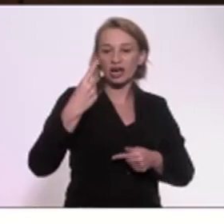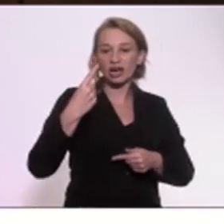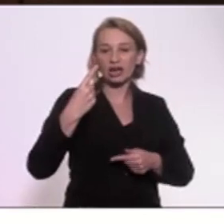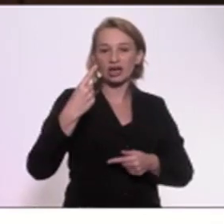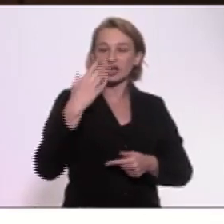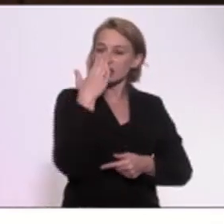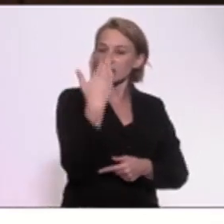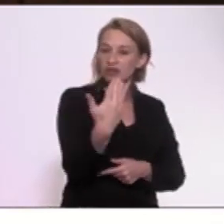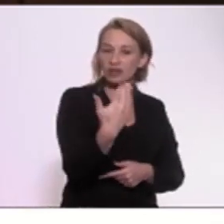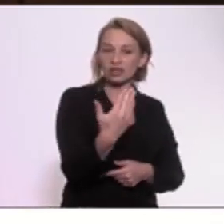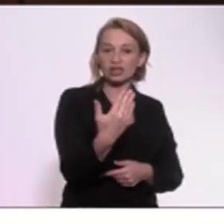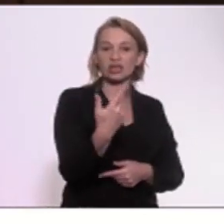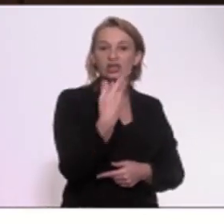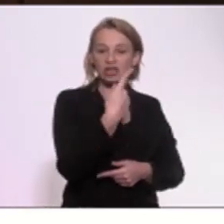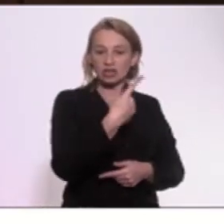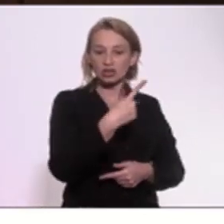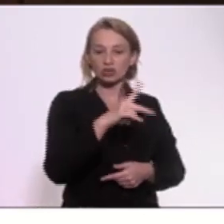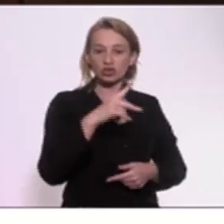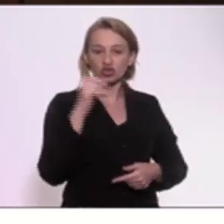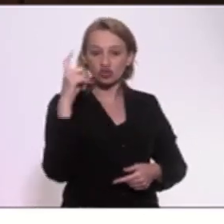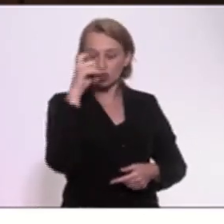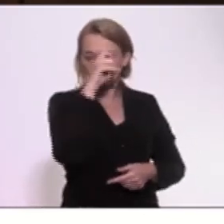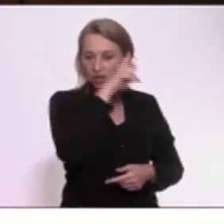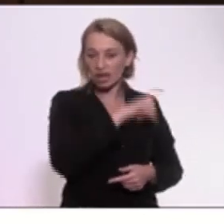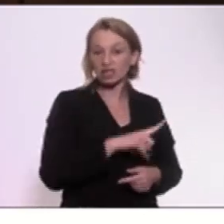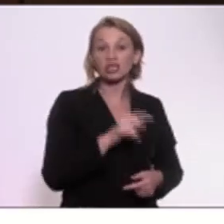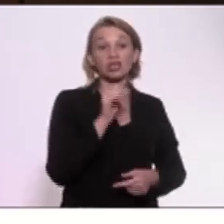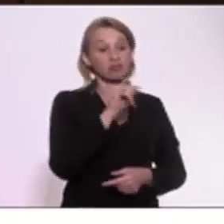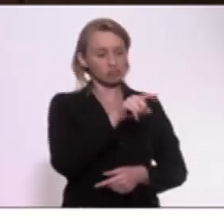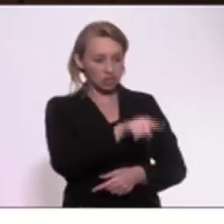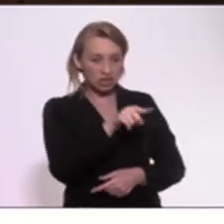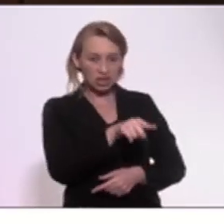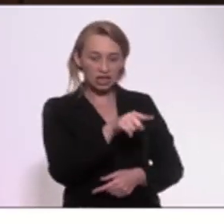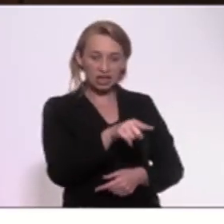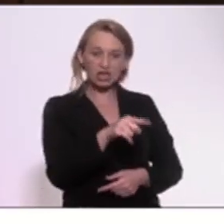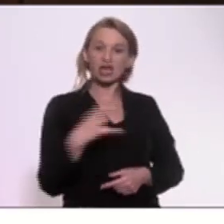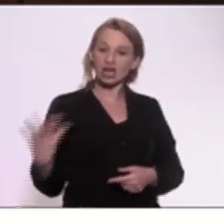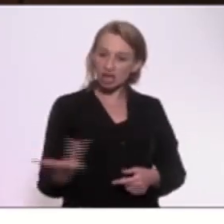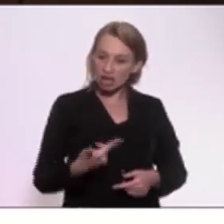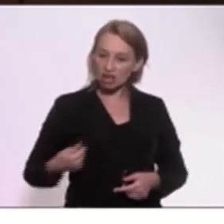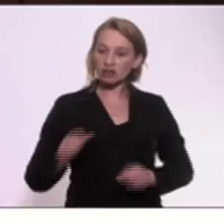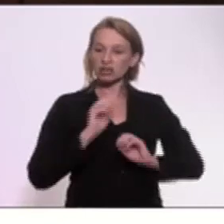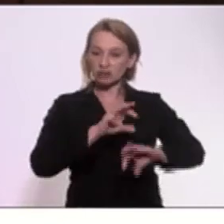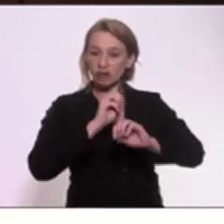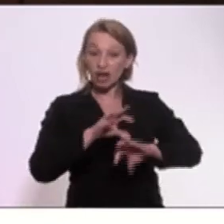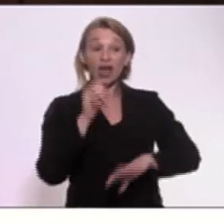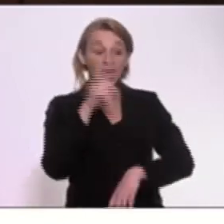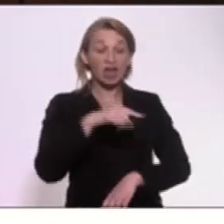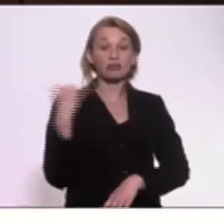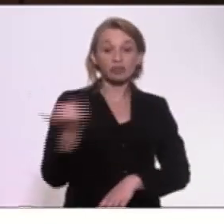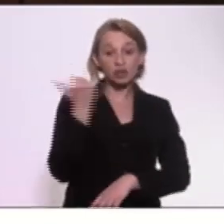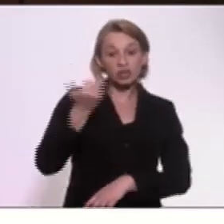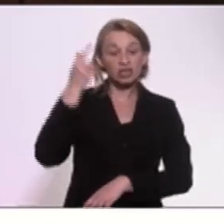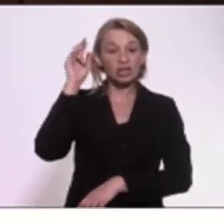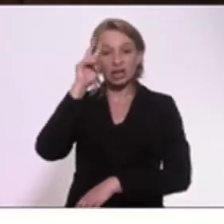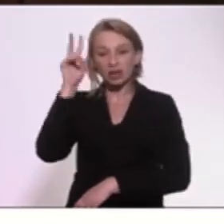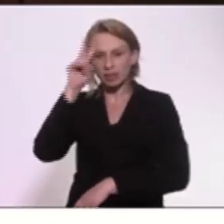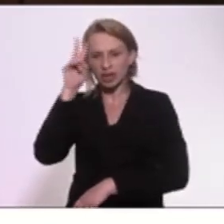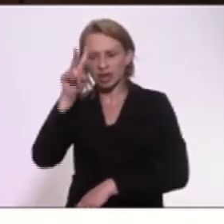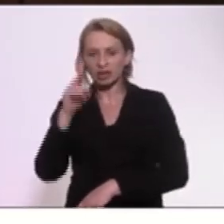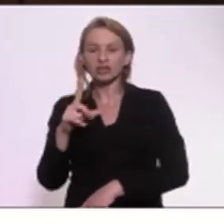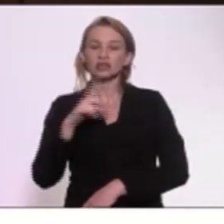e enfrentar as suas dificuldades. Isso é educação de qualidade. E é importante lembrar que isso